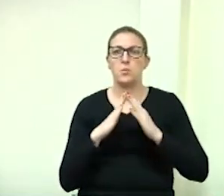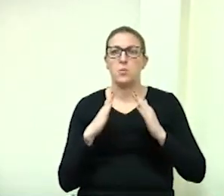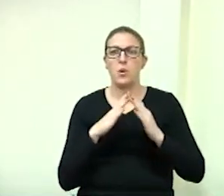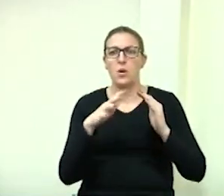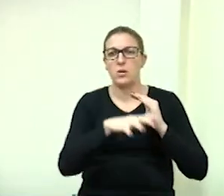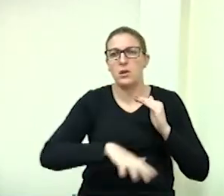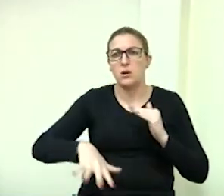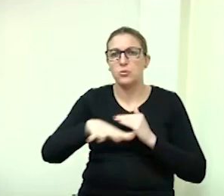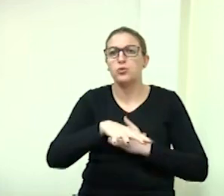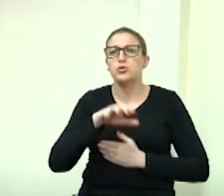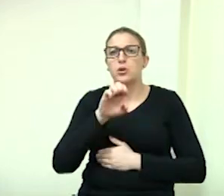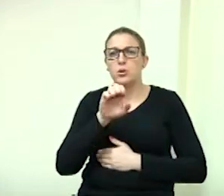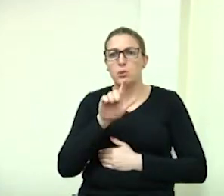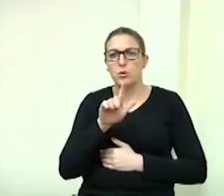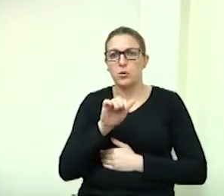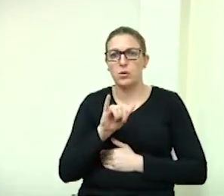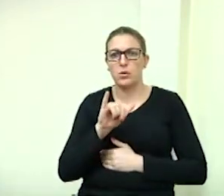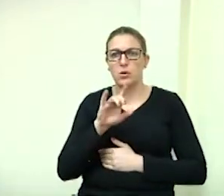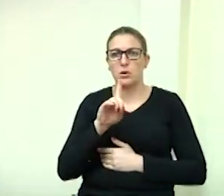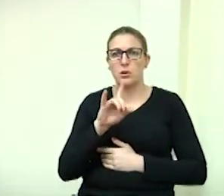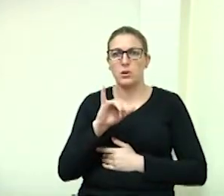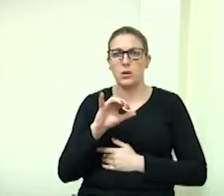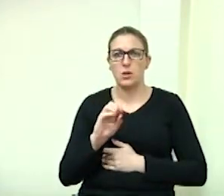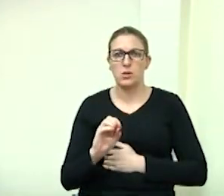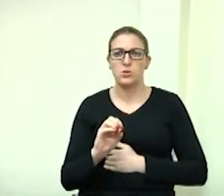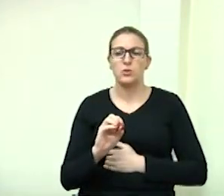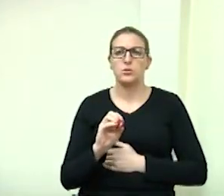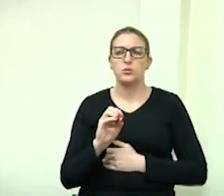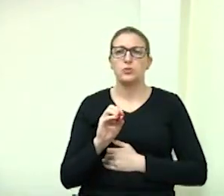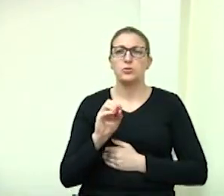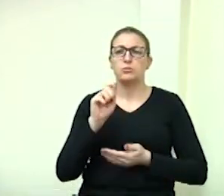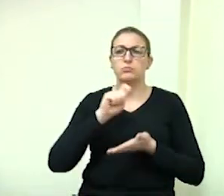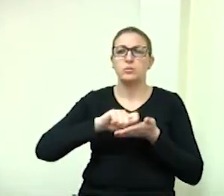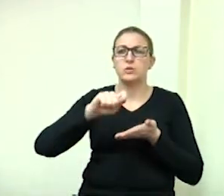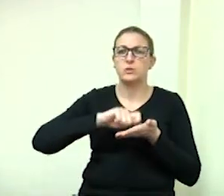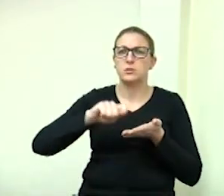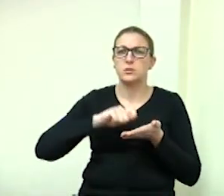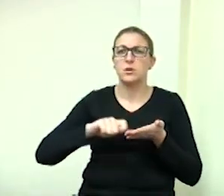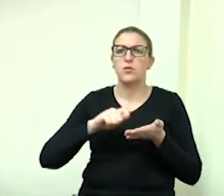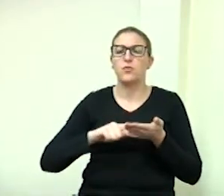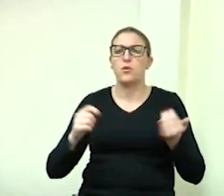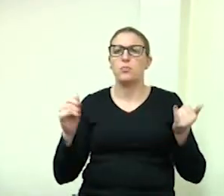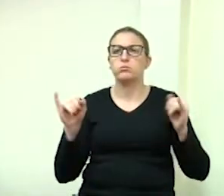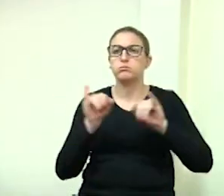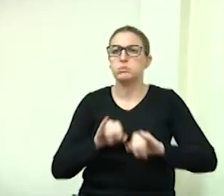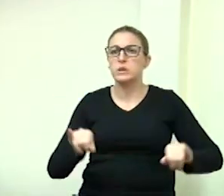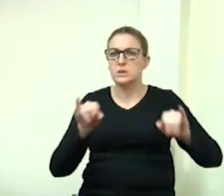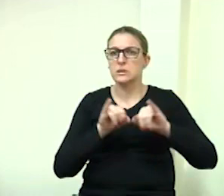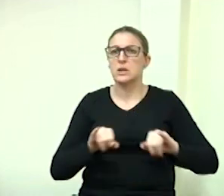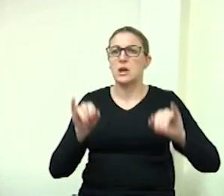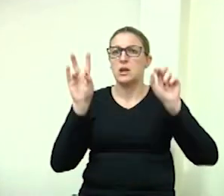Egídio que escreveu bobagem a respeito da minha candidatura a prefeito pelo PP